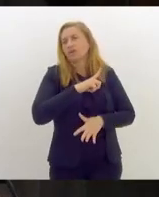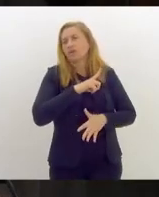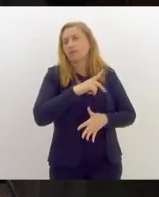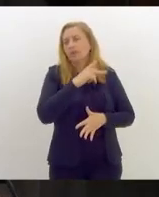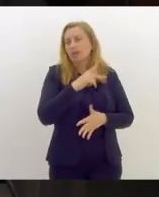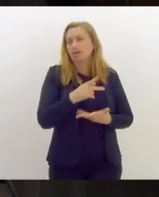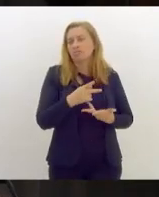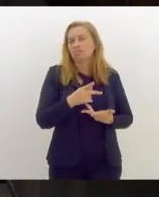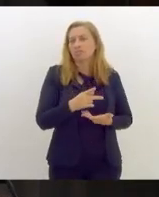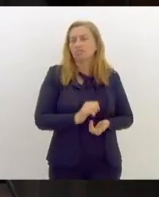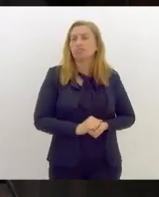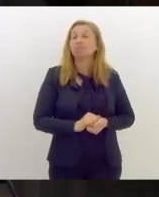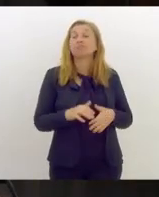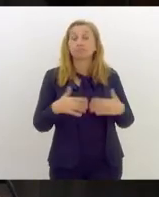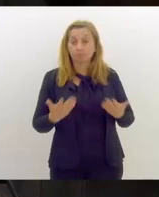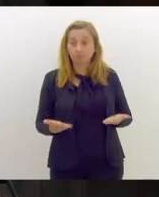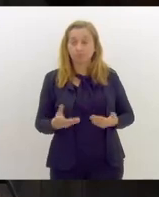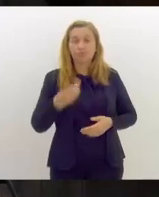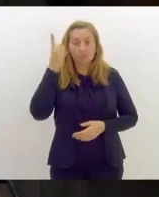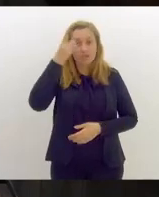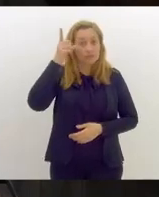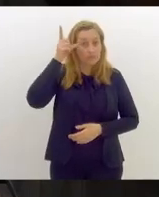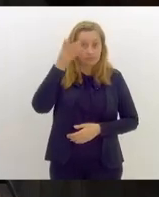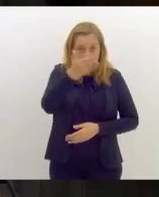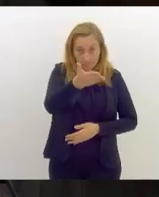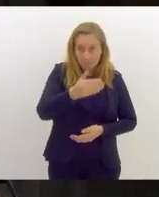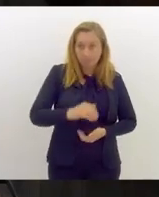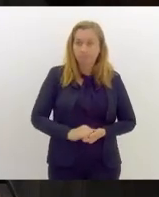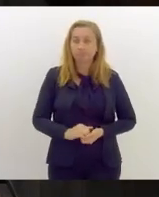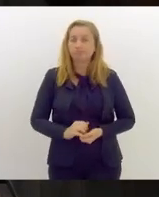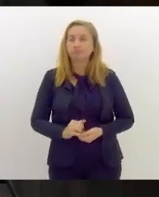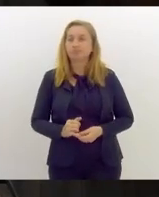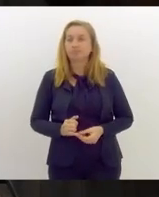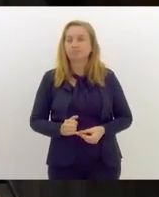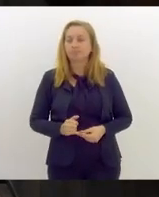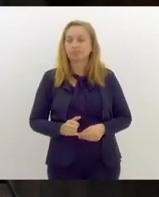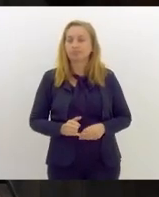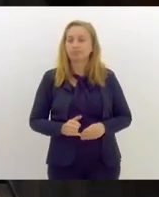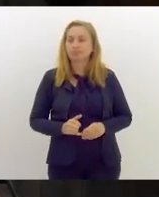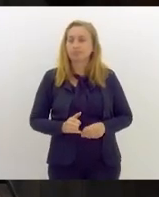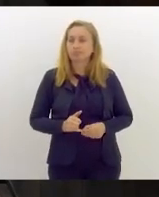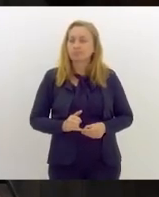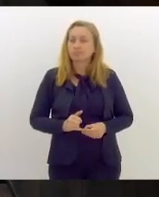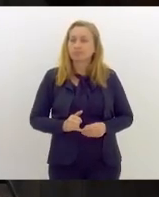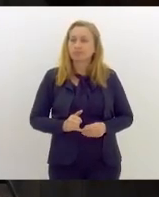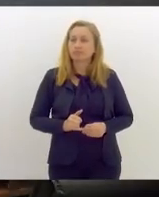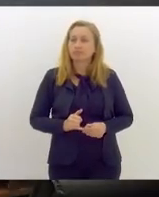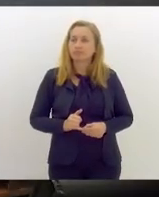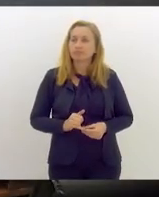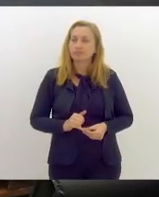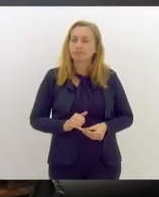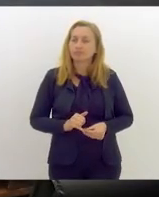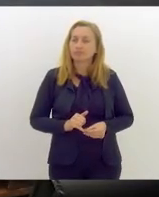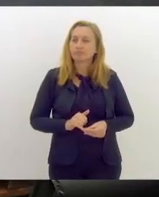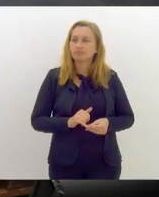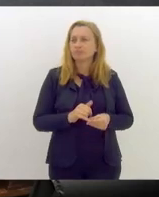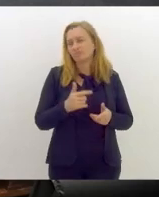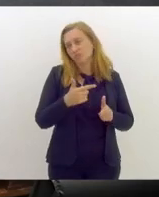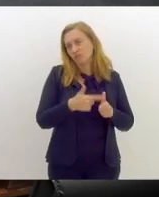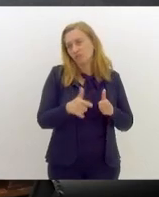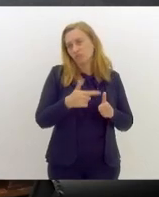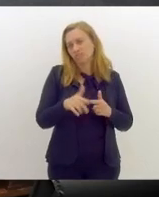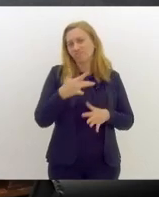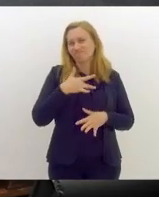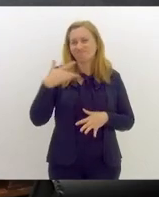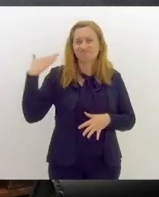é qualquer coisa portanto Deputado Lucinho por favor semana passada estava de licença com problemas de saúde de